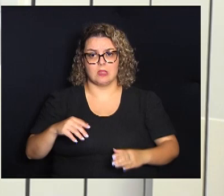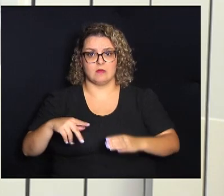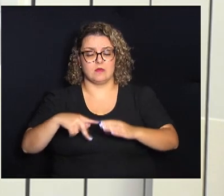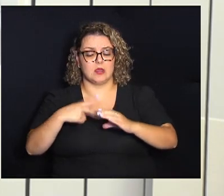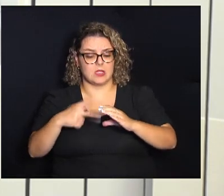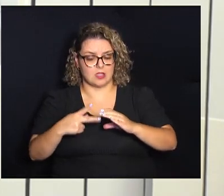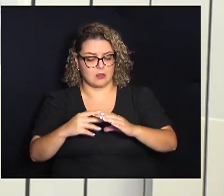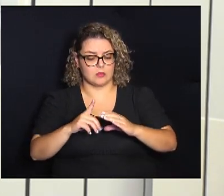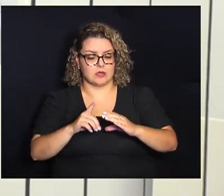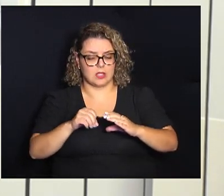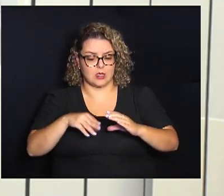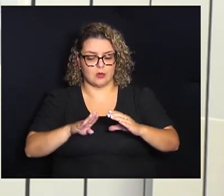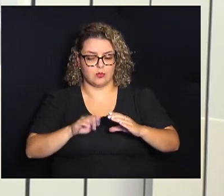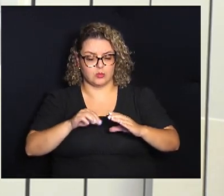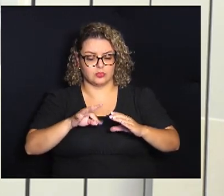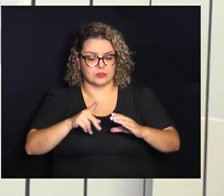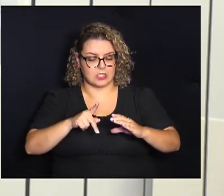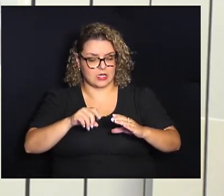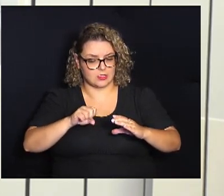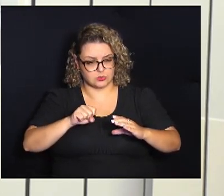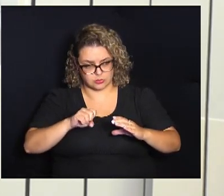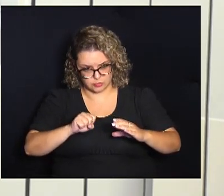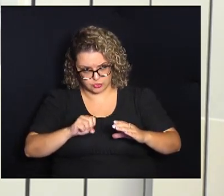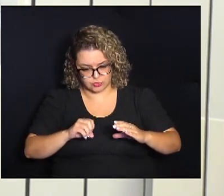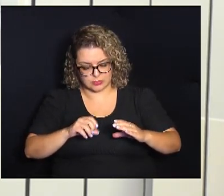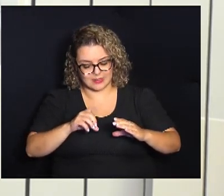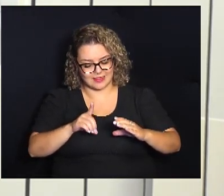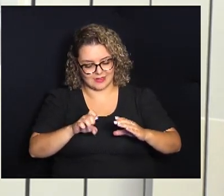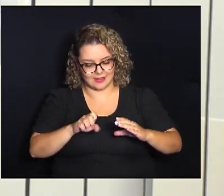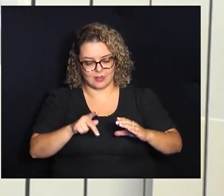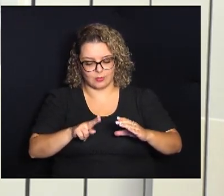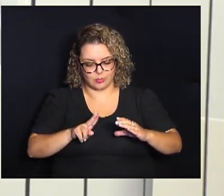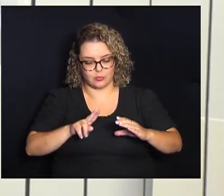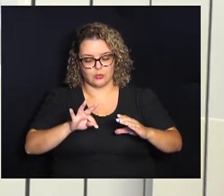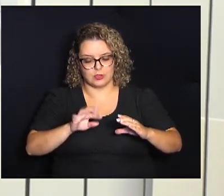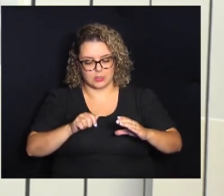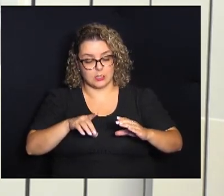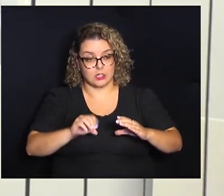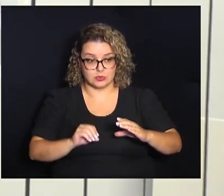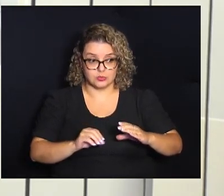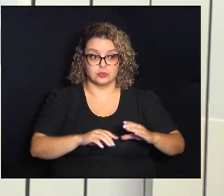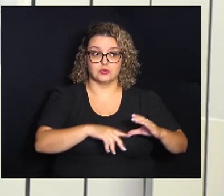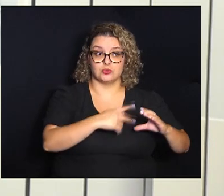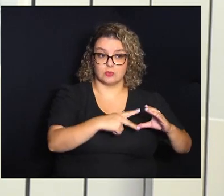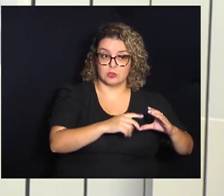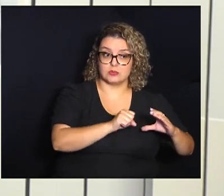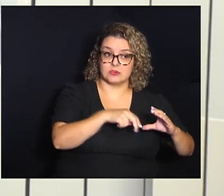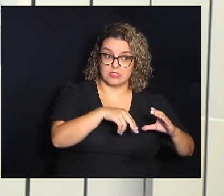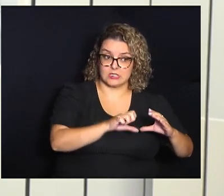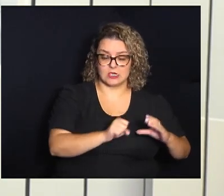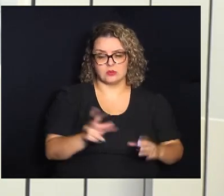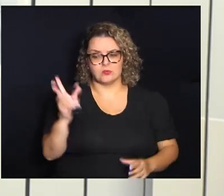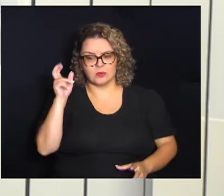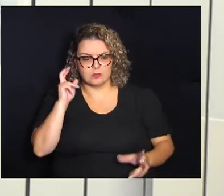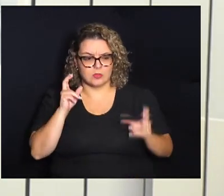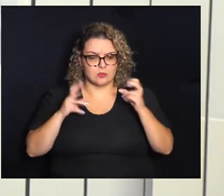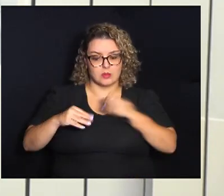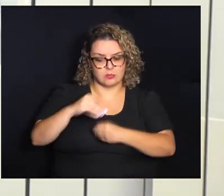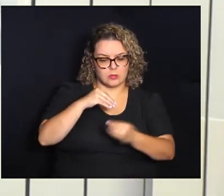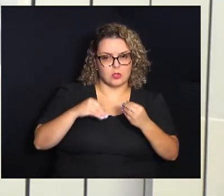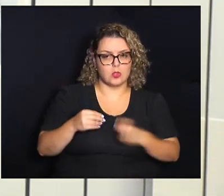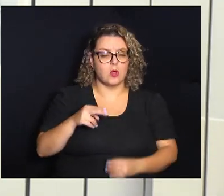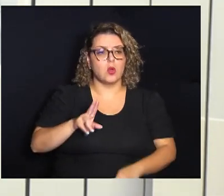Deputados, pelo Senado? Foram discussões importantes? Foram ouvidas pessoas que estão envolvidas? Ou